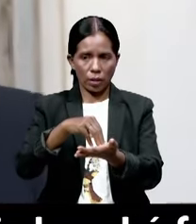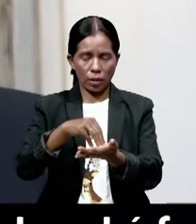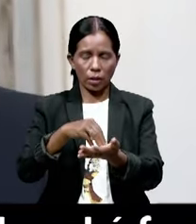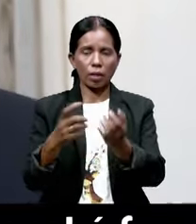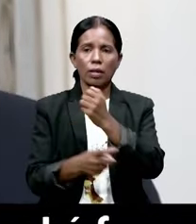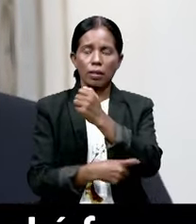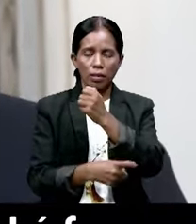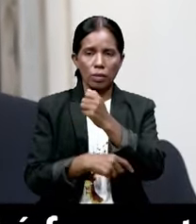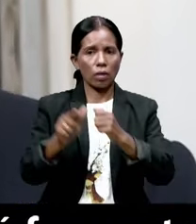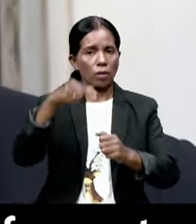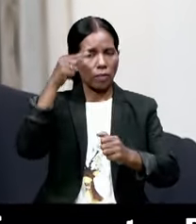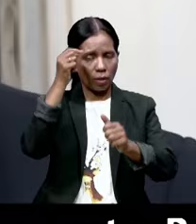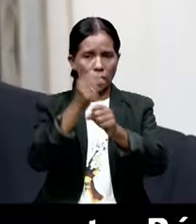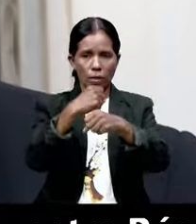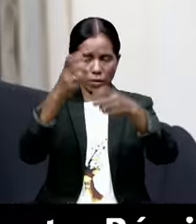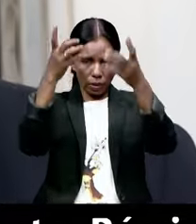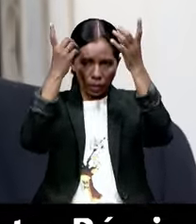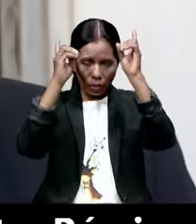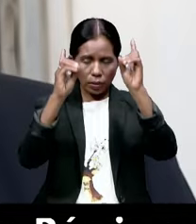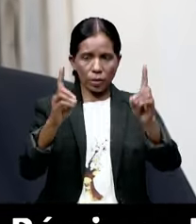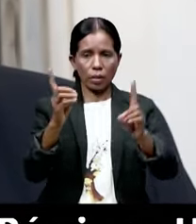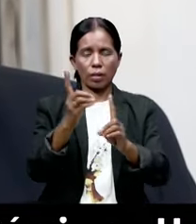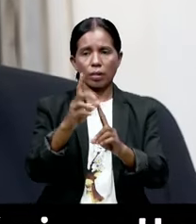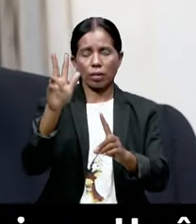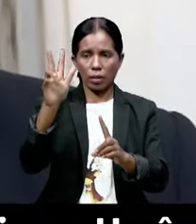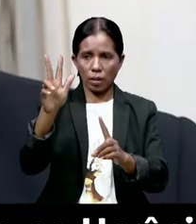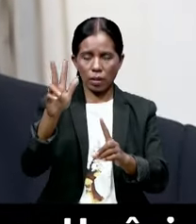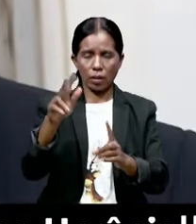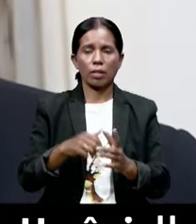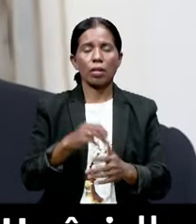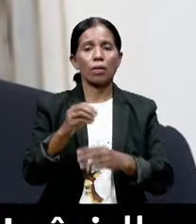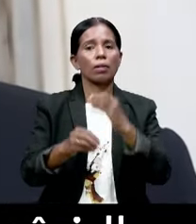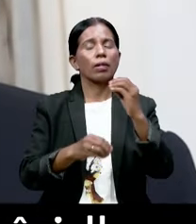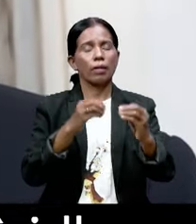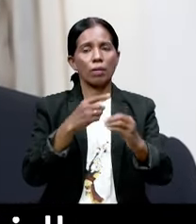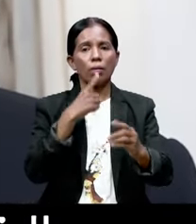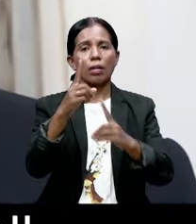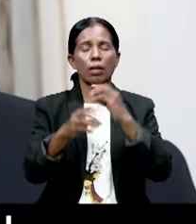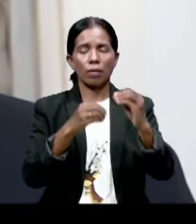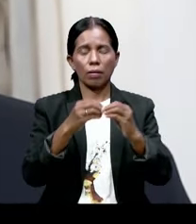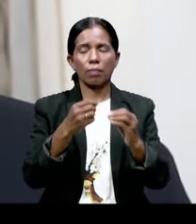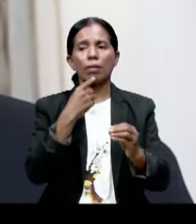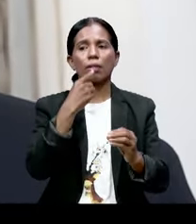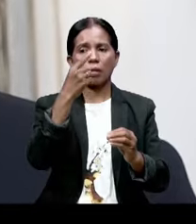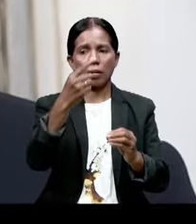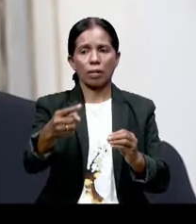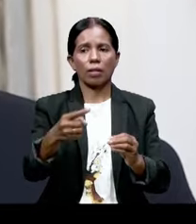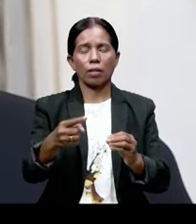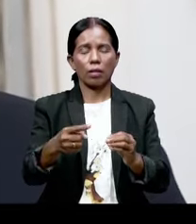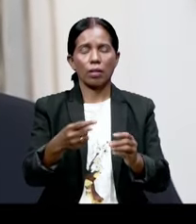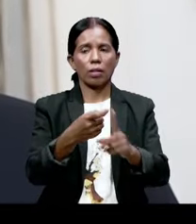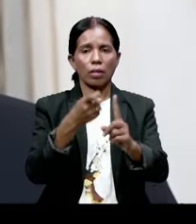governo ralou na decisão, ia dia 13 de Ancatac, atam, vai ia pedir o nebe